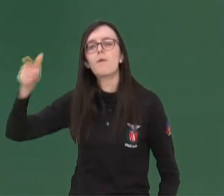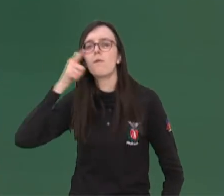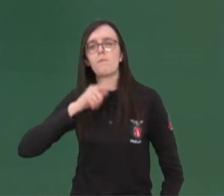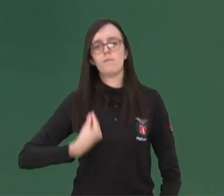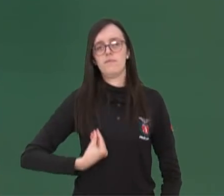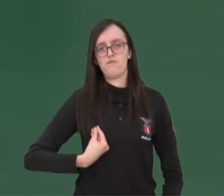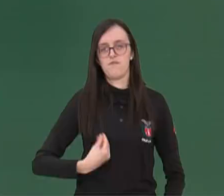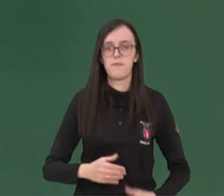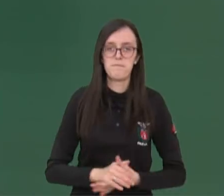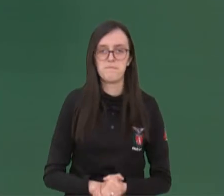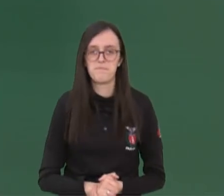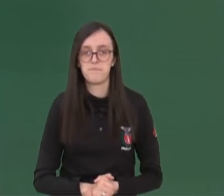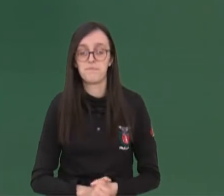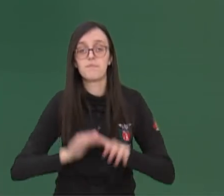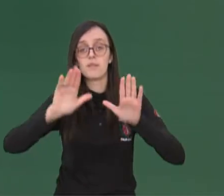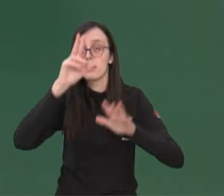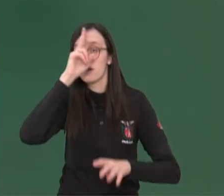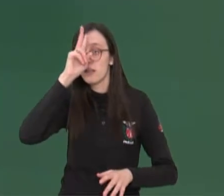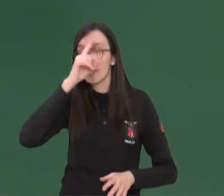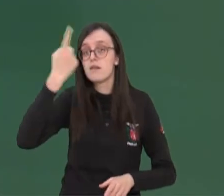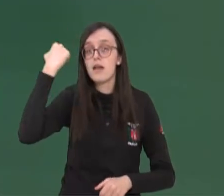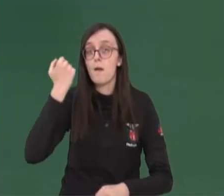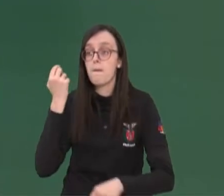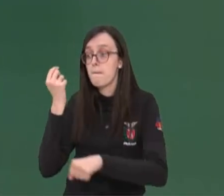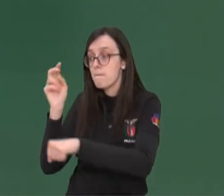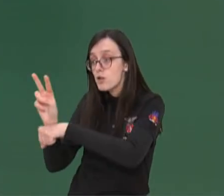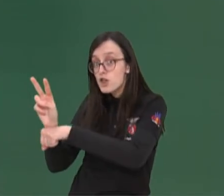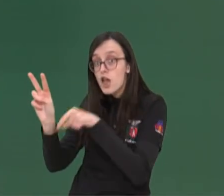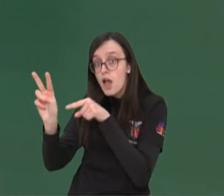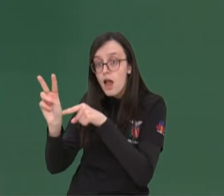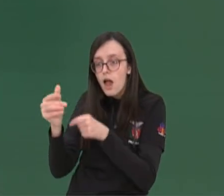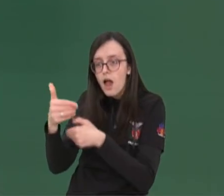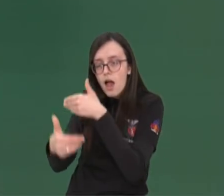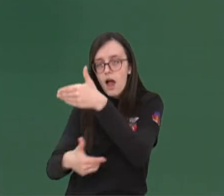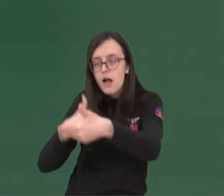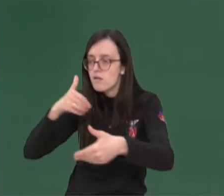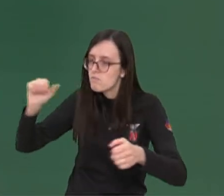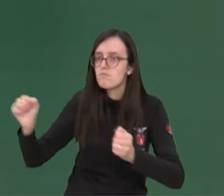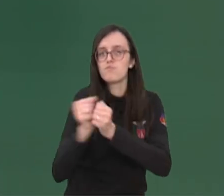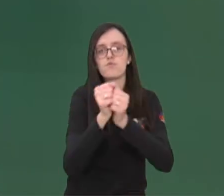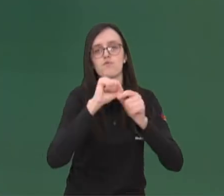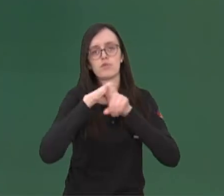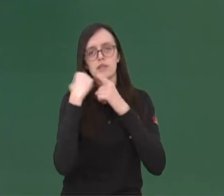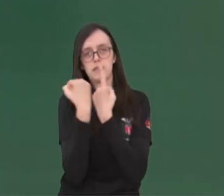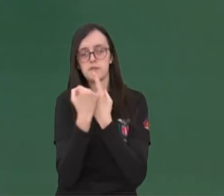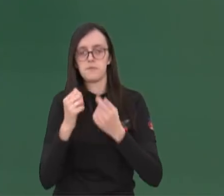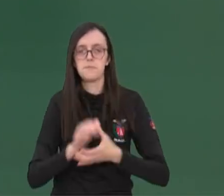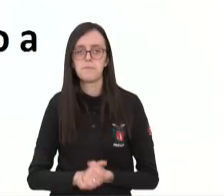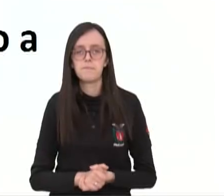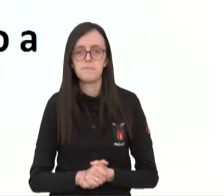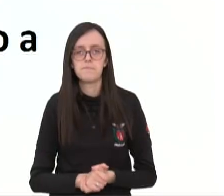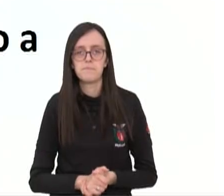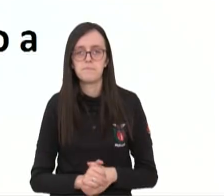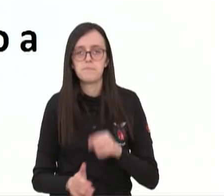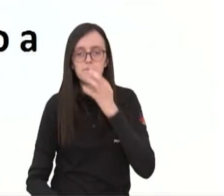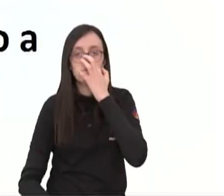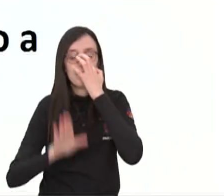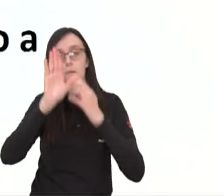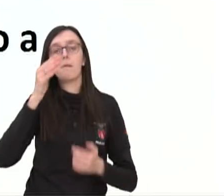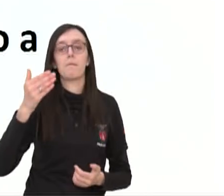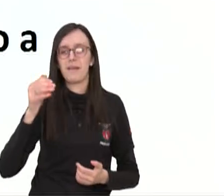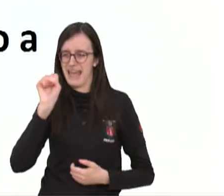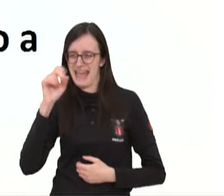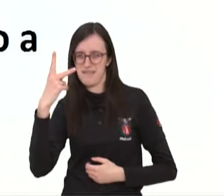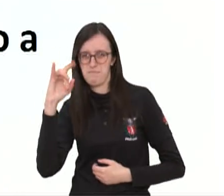viver então. Lembra a ideia lá de proteger? E daí aos poucos integrá-los à sociedade. O Serviço